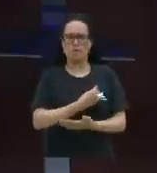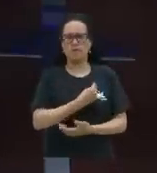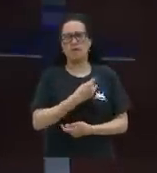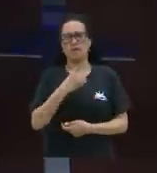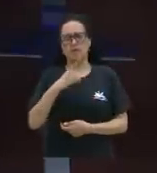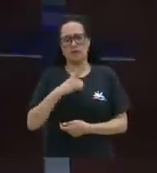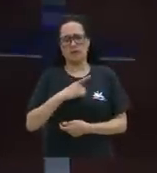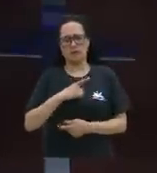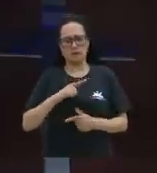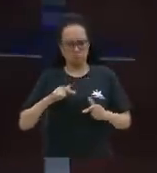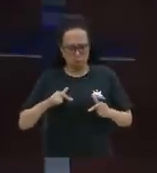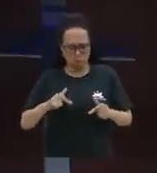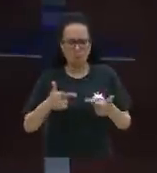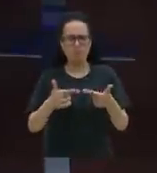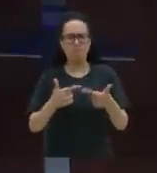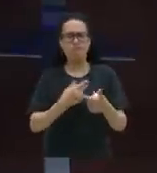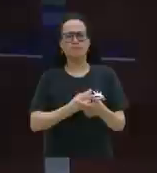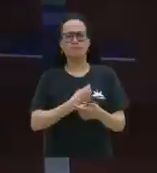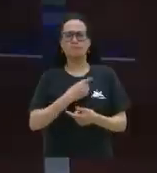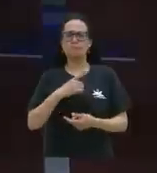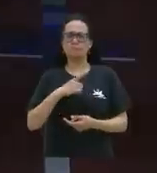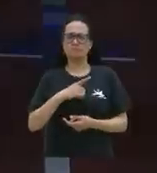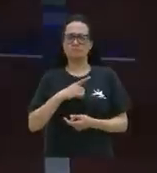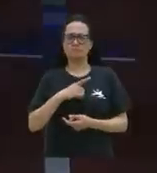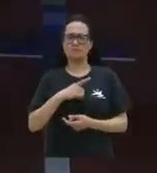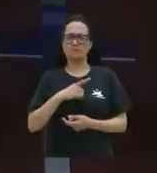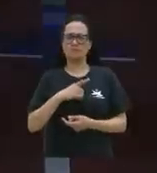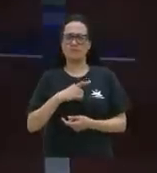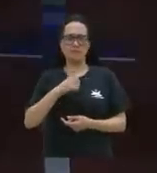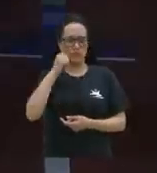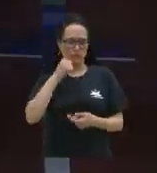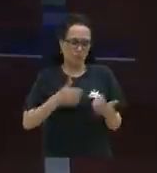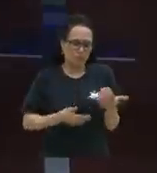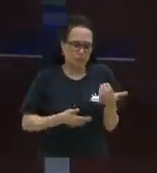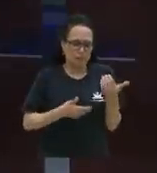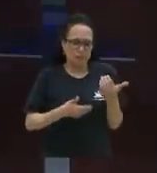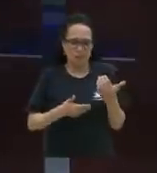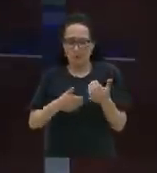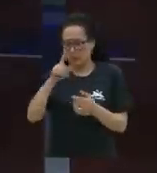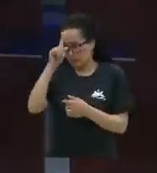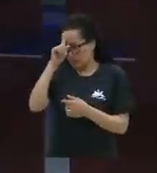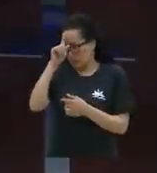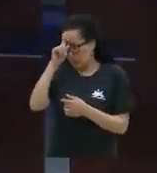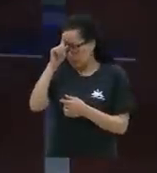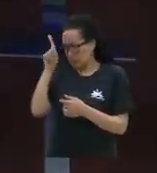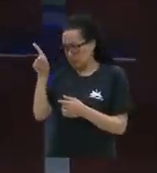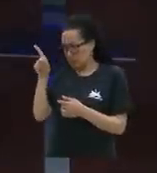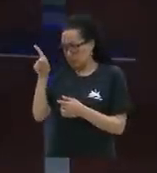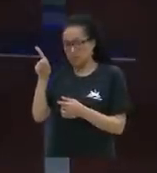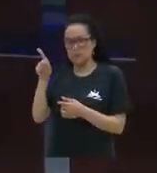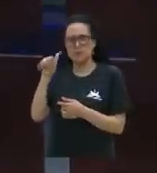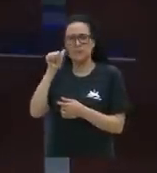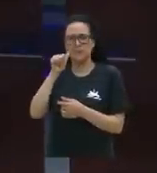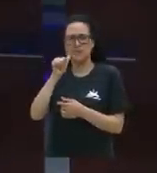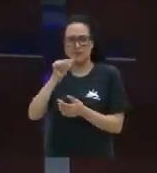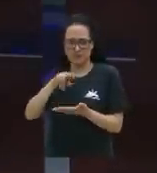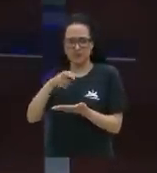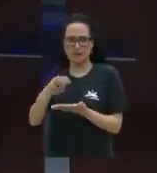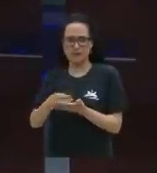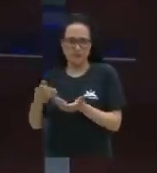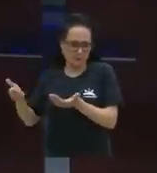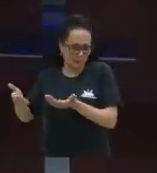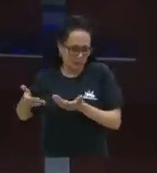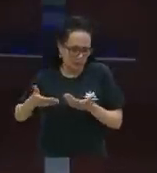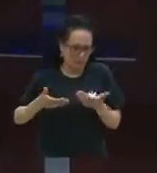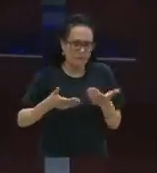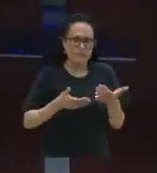pela vida. E ela veio trazendo a criança, tirou do hospital a criança sem vida e trouxe até nós